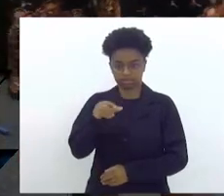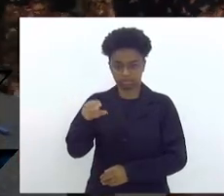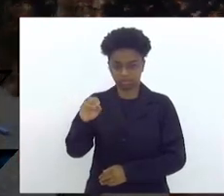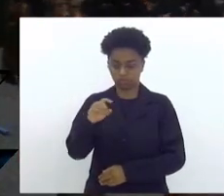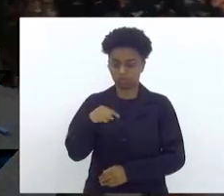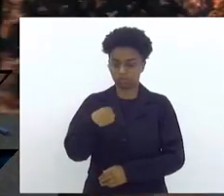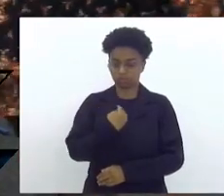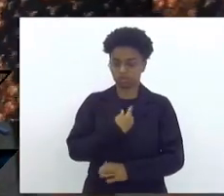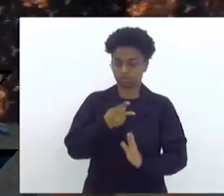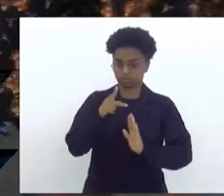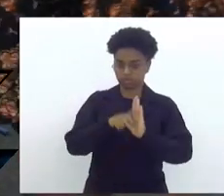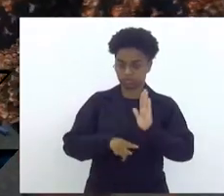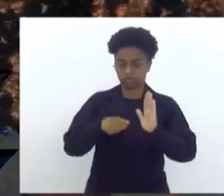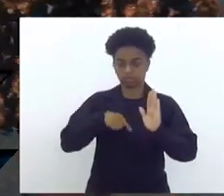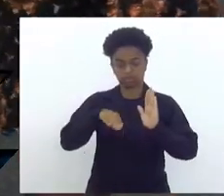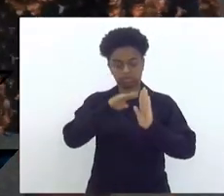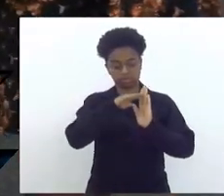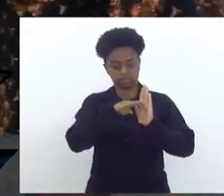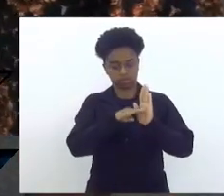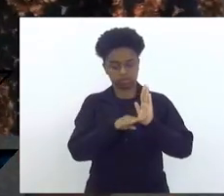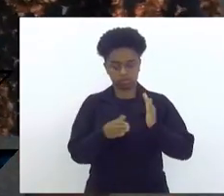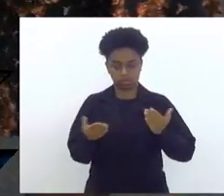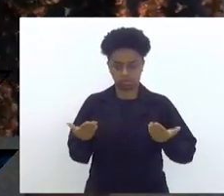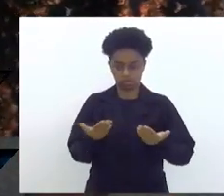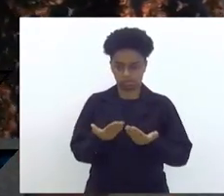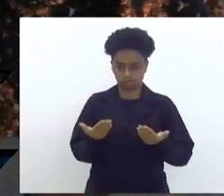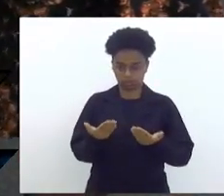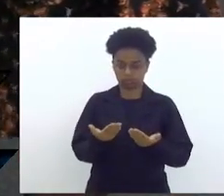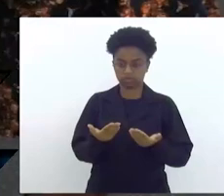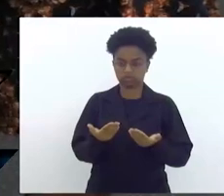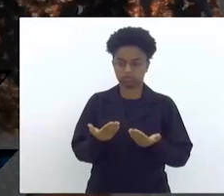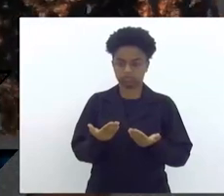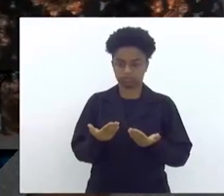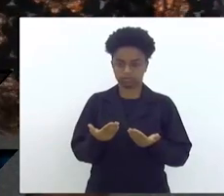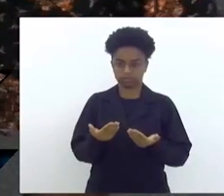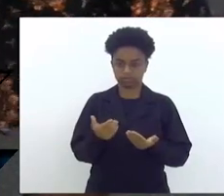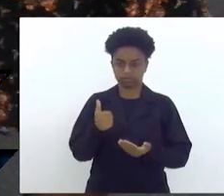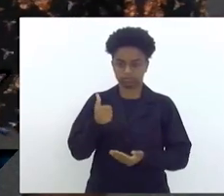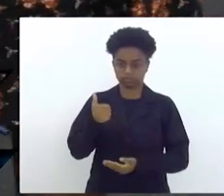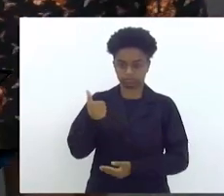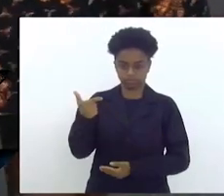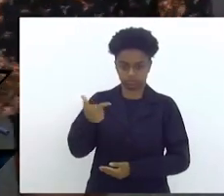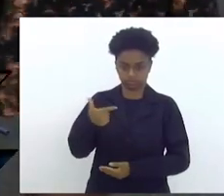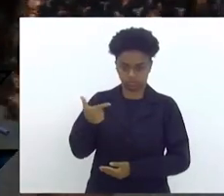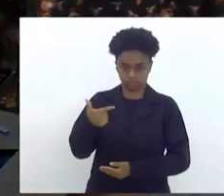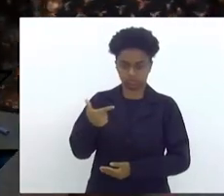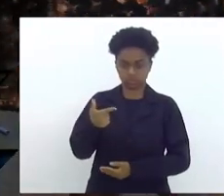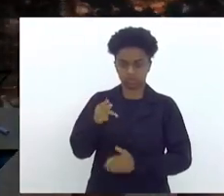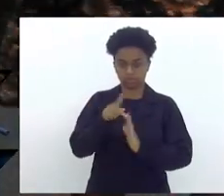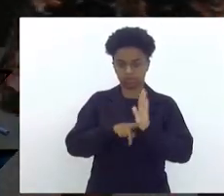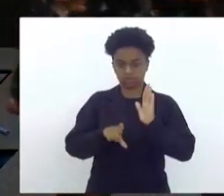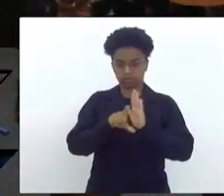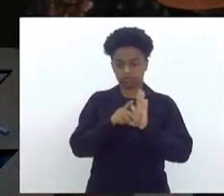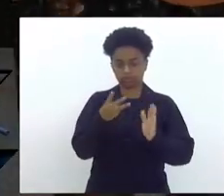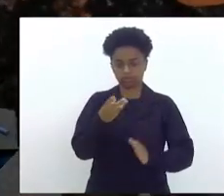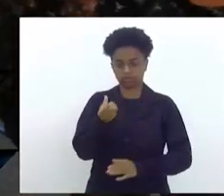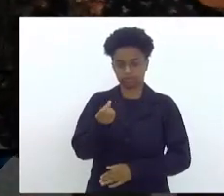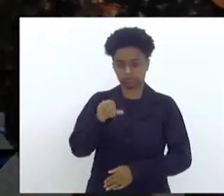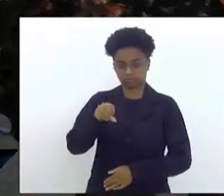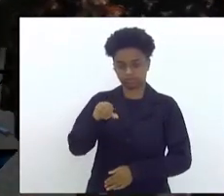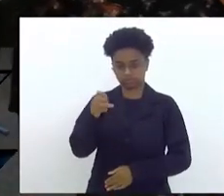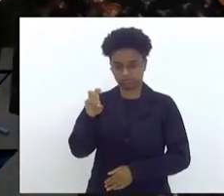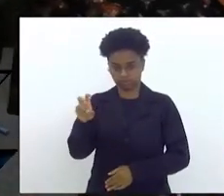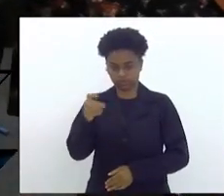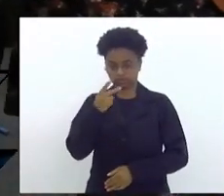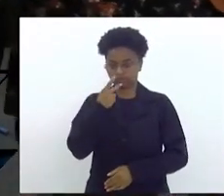nosso projeto tá na ordem do dia que como décima segunda matéria o projeto de lei 3695 que